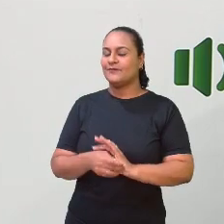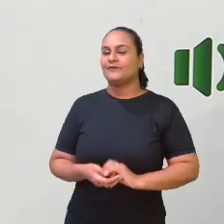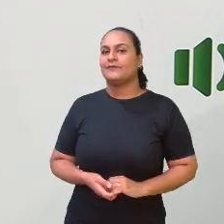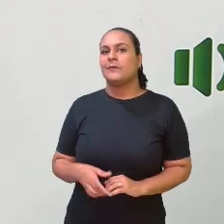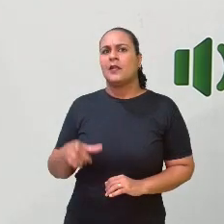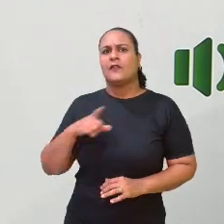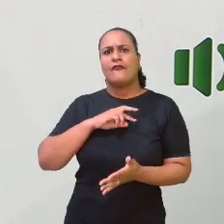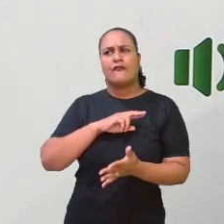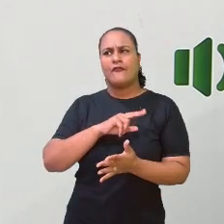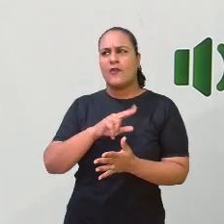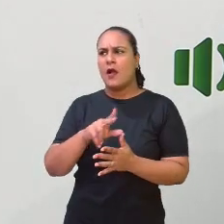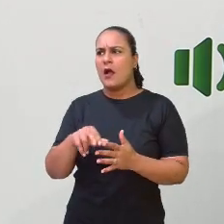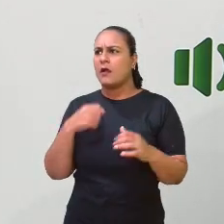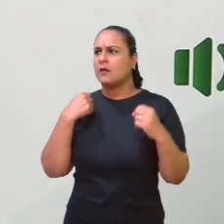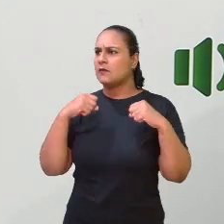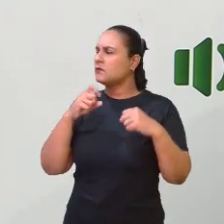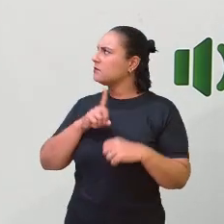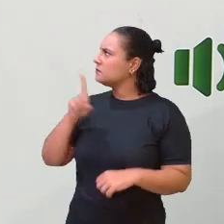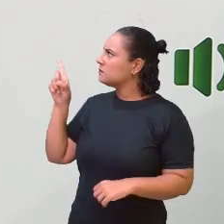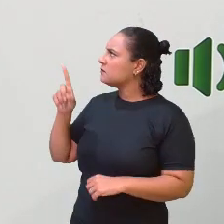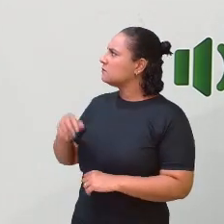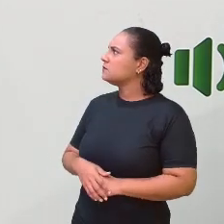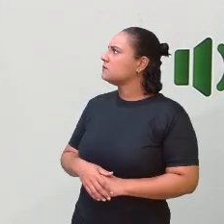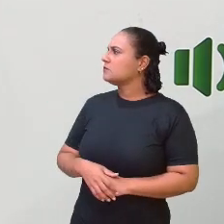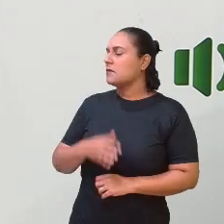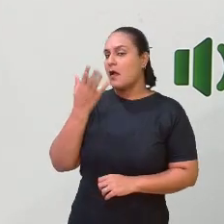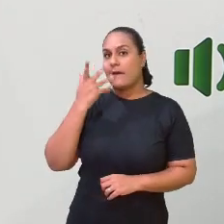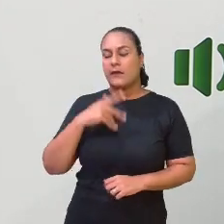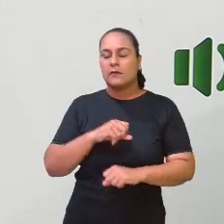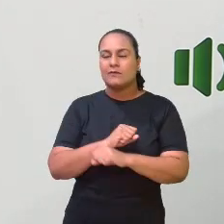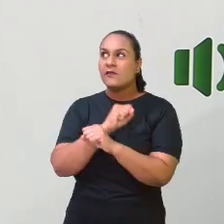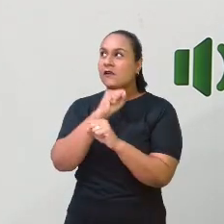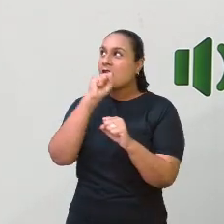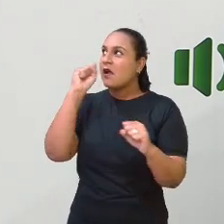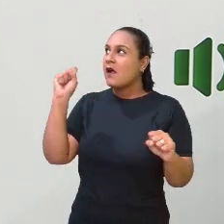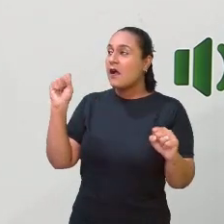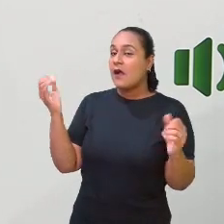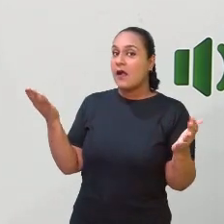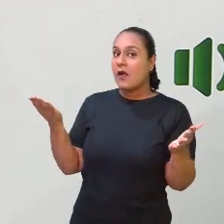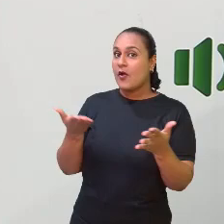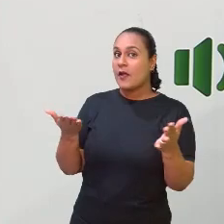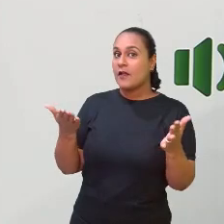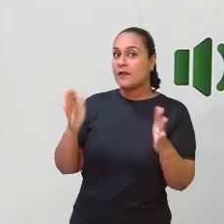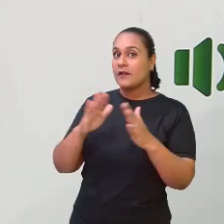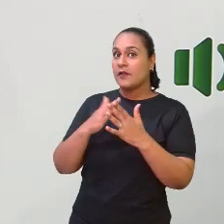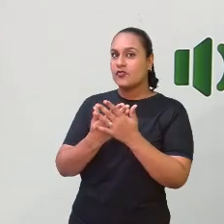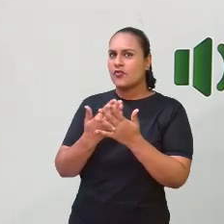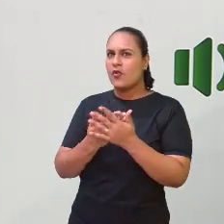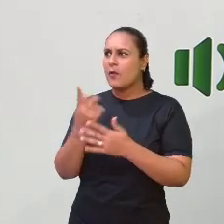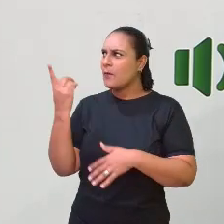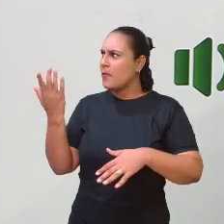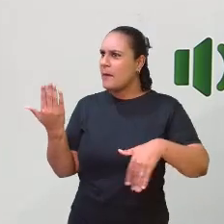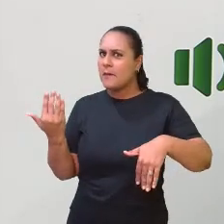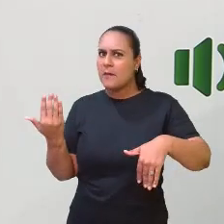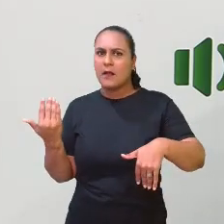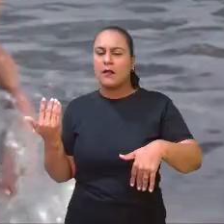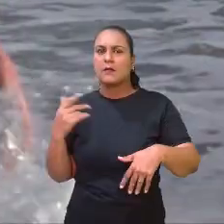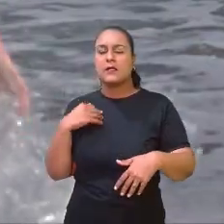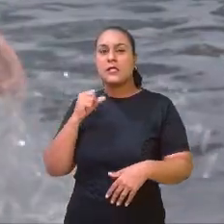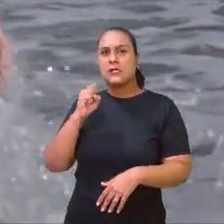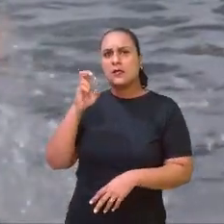tenho várias atividades, ó, a criança acordou, agora está na escola, está na praia. Se a gente observar